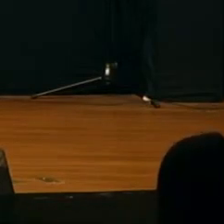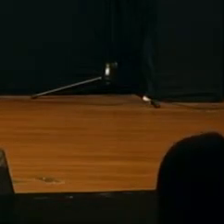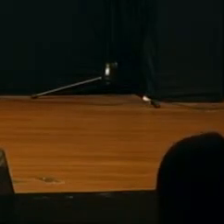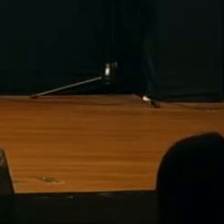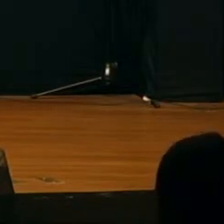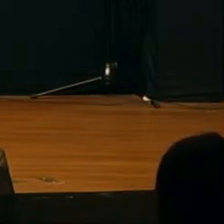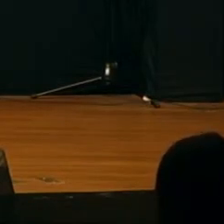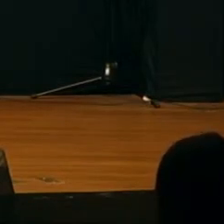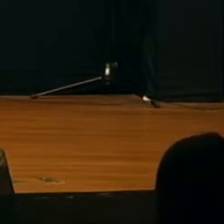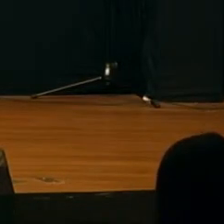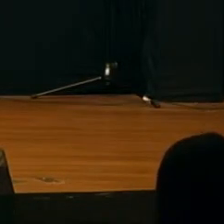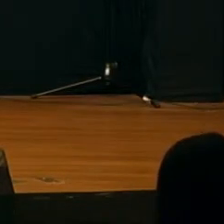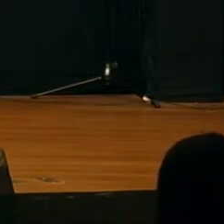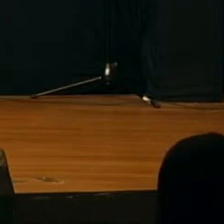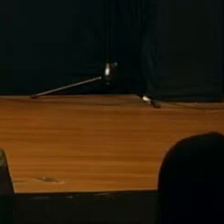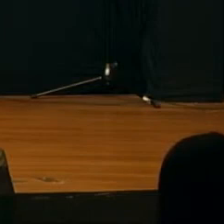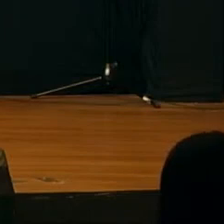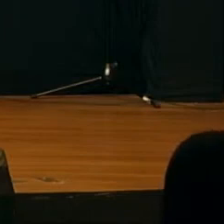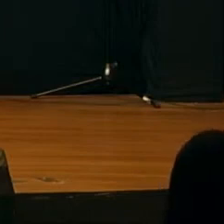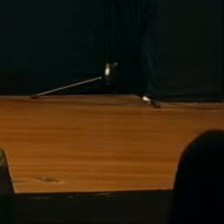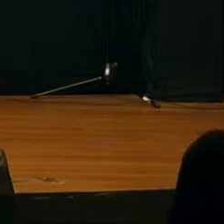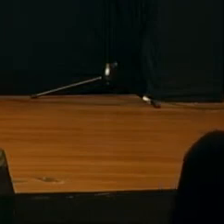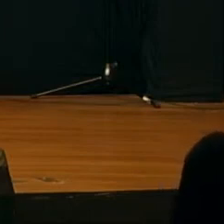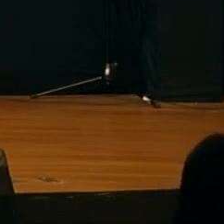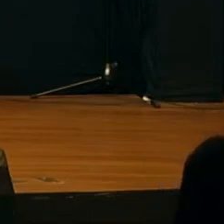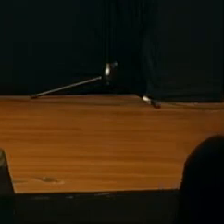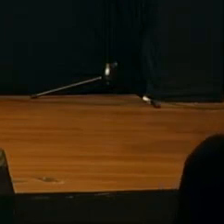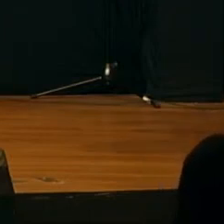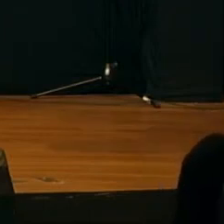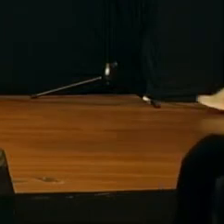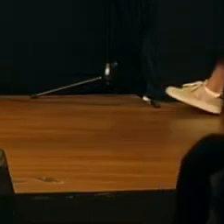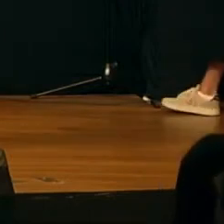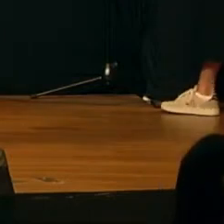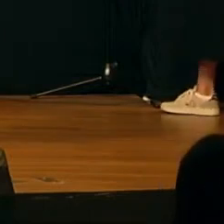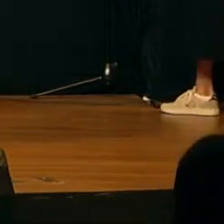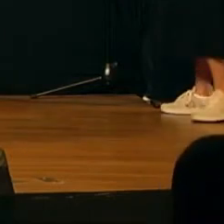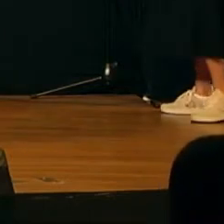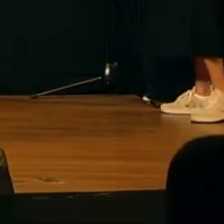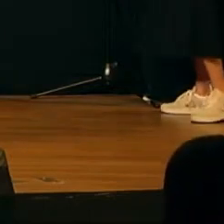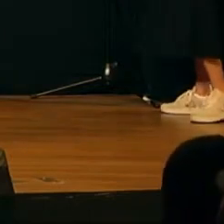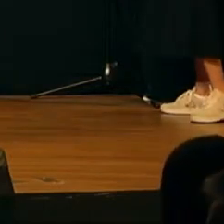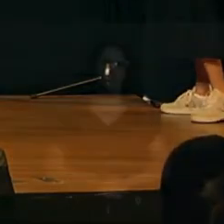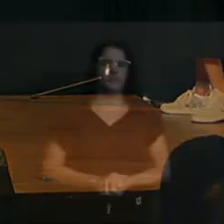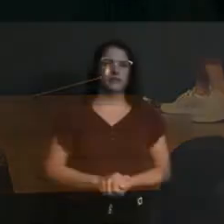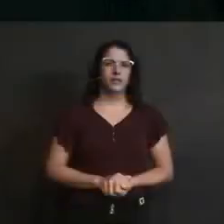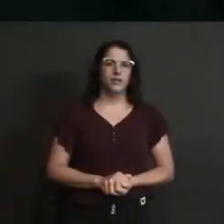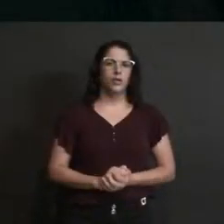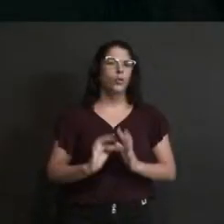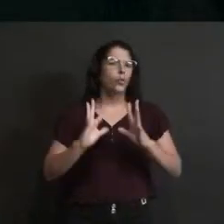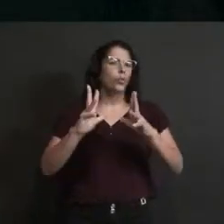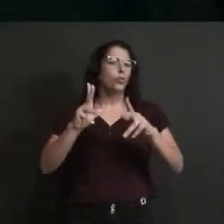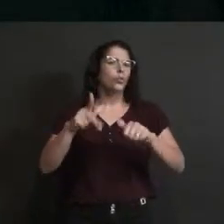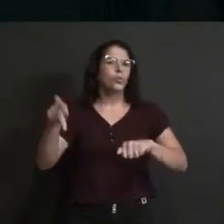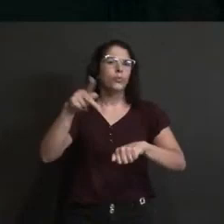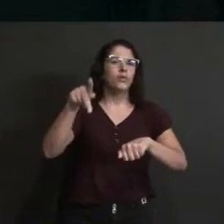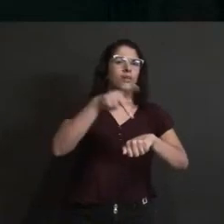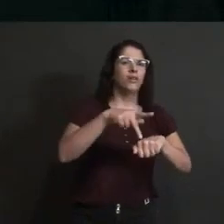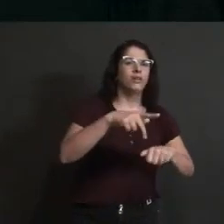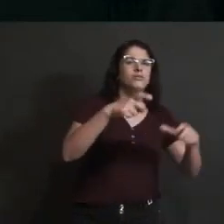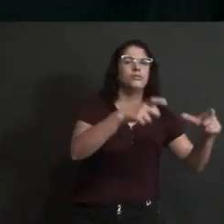que nos acompanha através da TV Rica, dos mais diversos lugares.